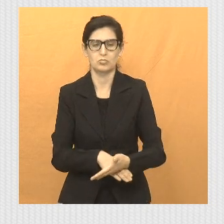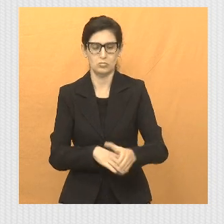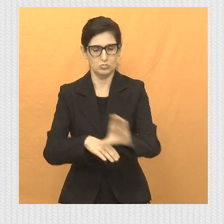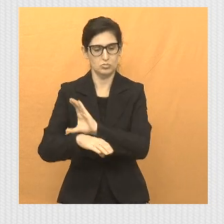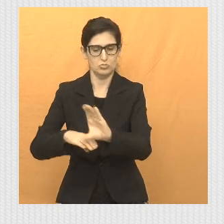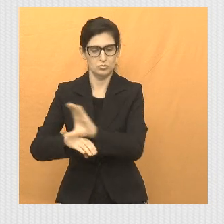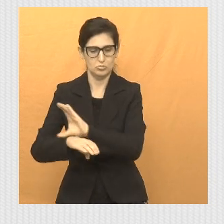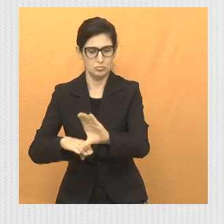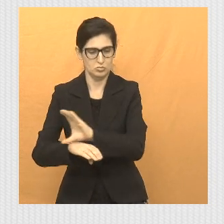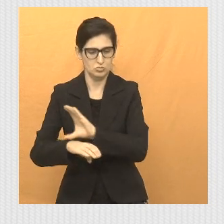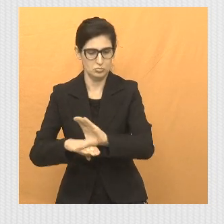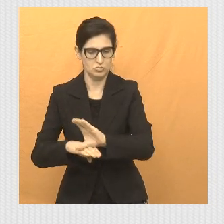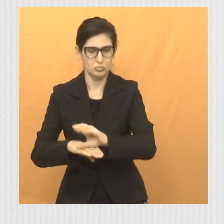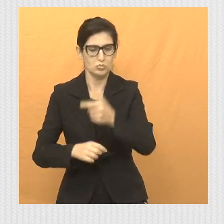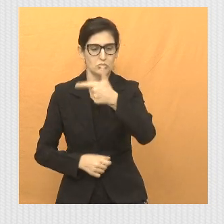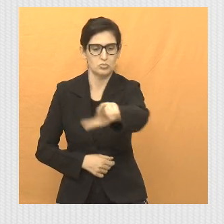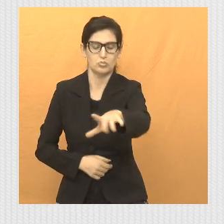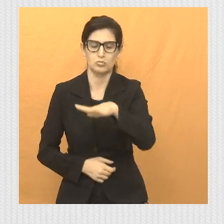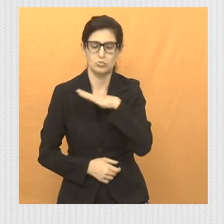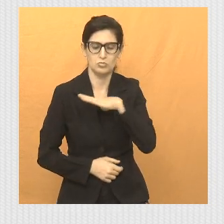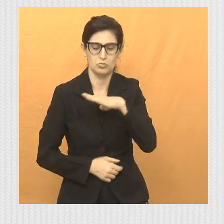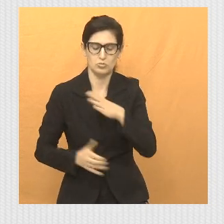município no primeiro quadrimestre.